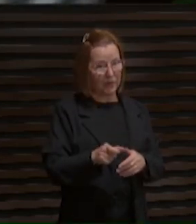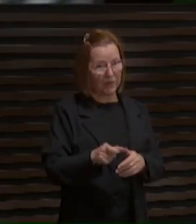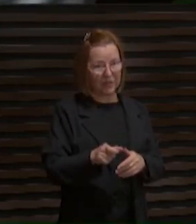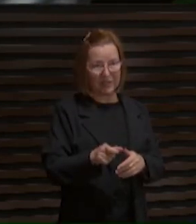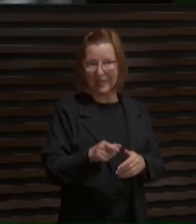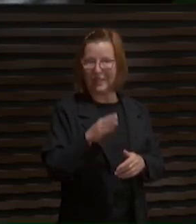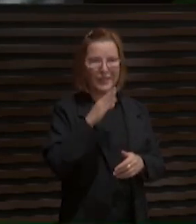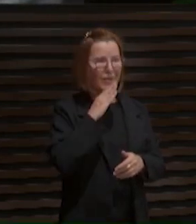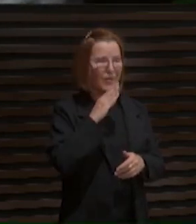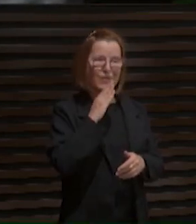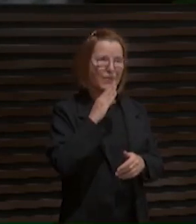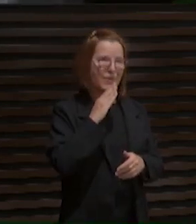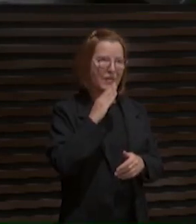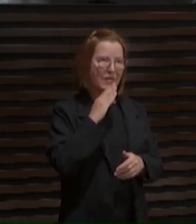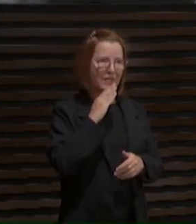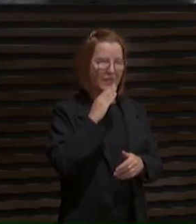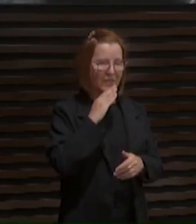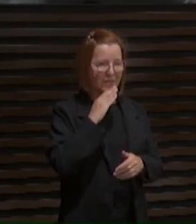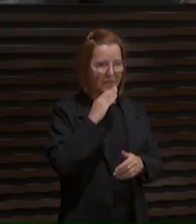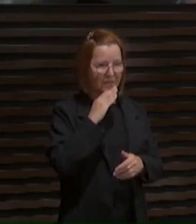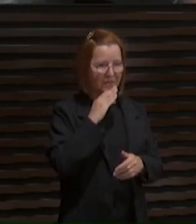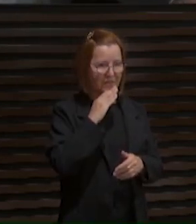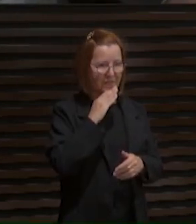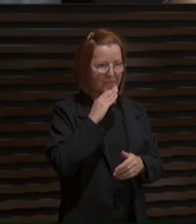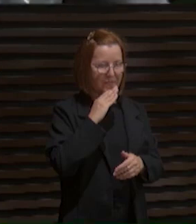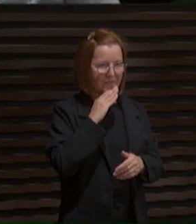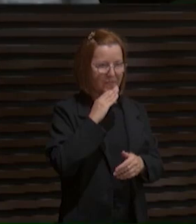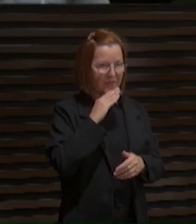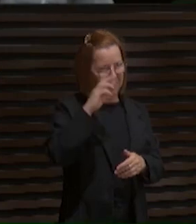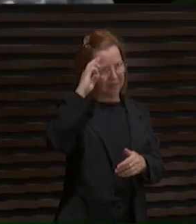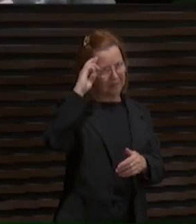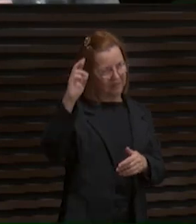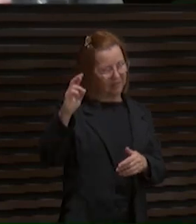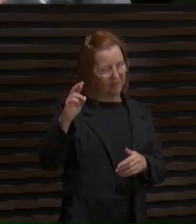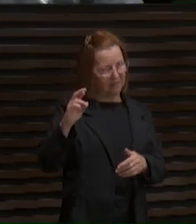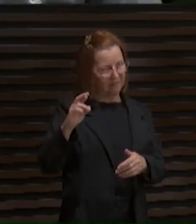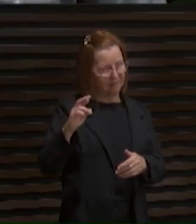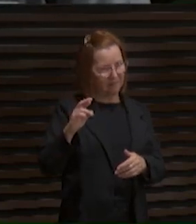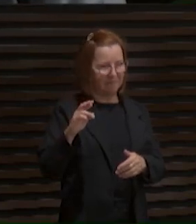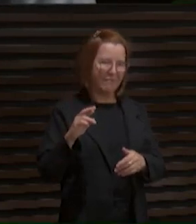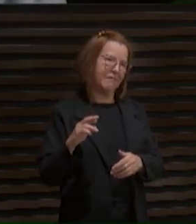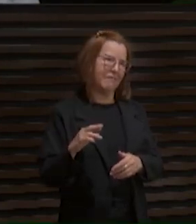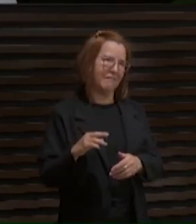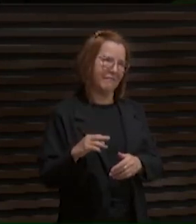condição. Imperativo, meus irmãos, é para cristão, não é para